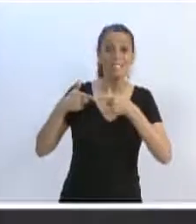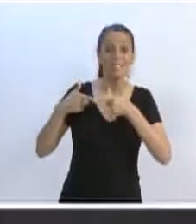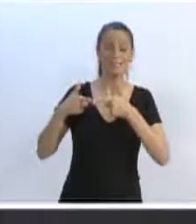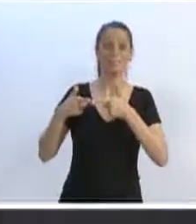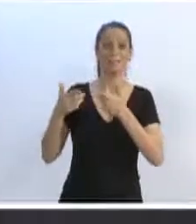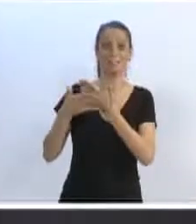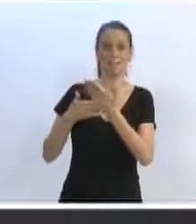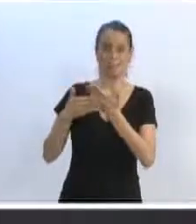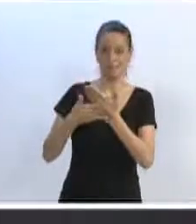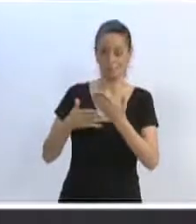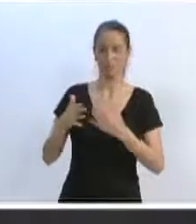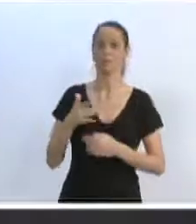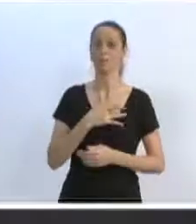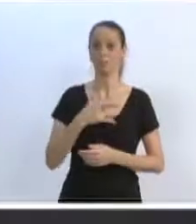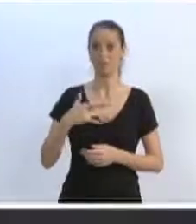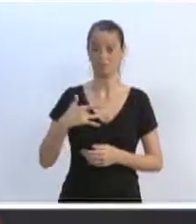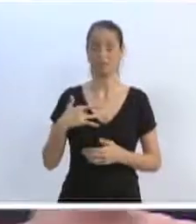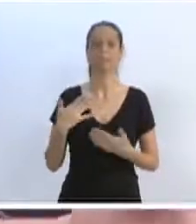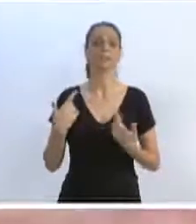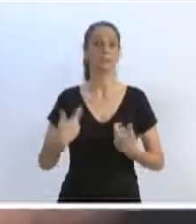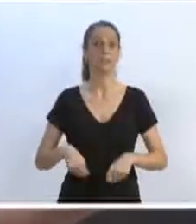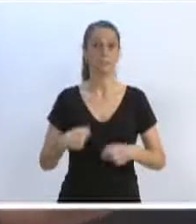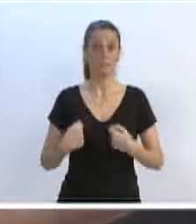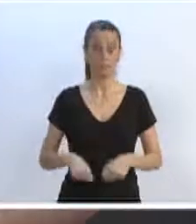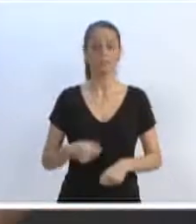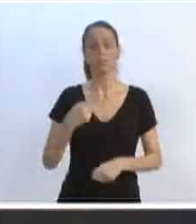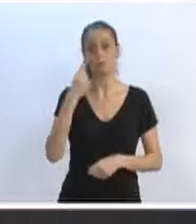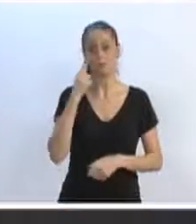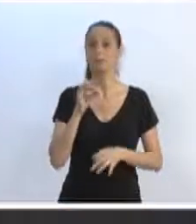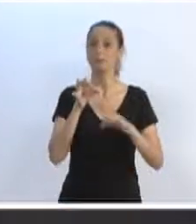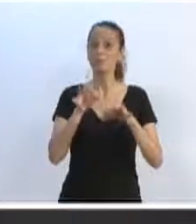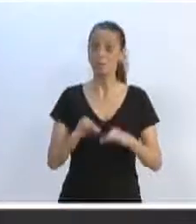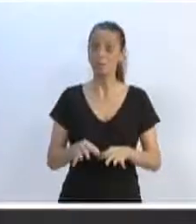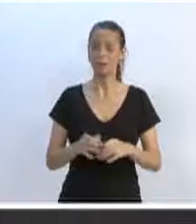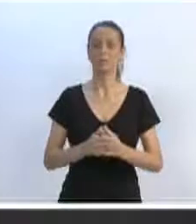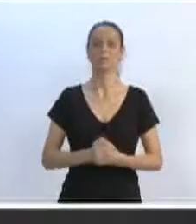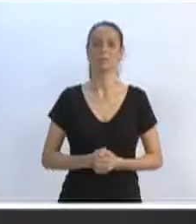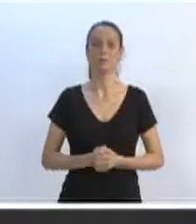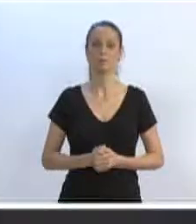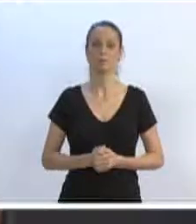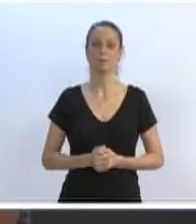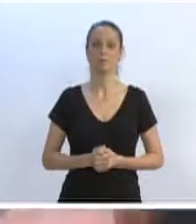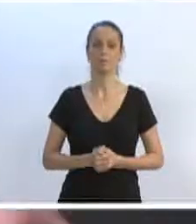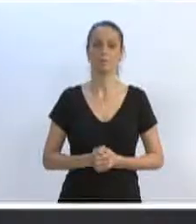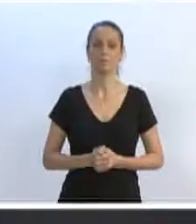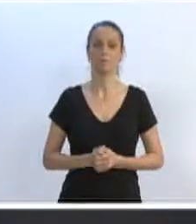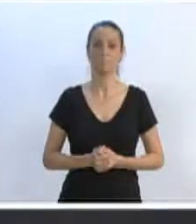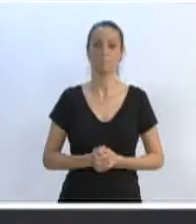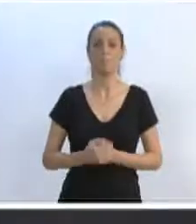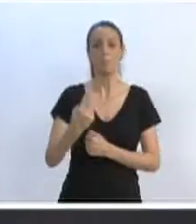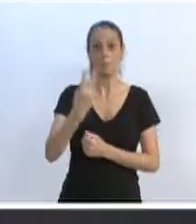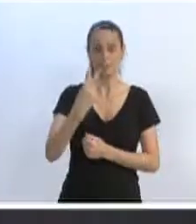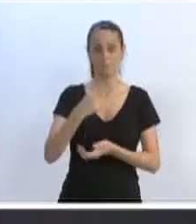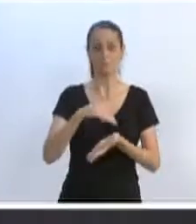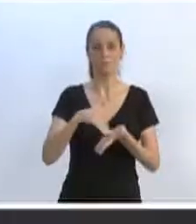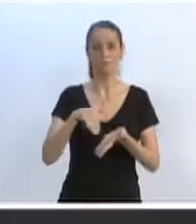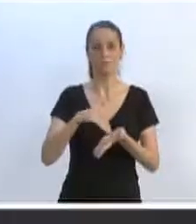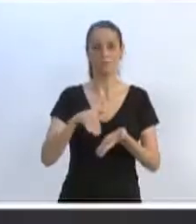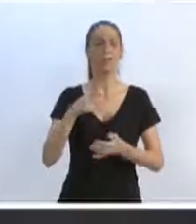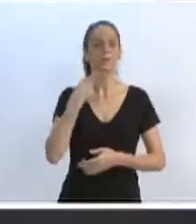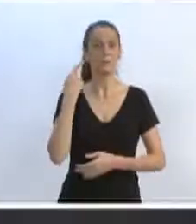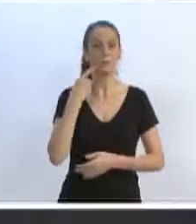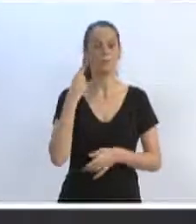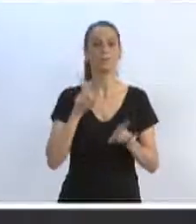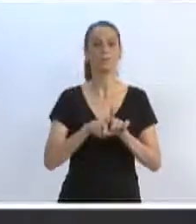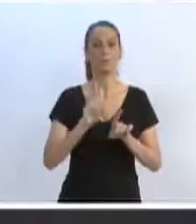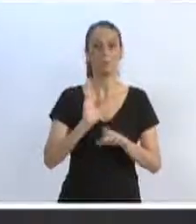nós precisamos fazer aí o reconhecimento sério e certo, e o nosso secretário... Segundo secretário, Marcelo Lanzarin também